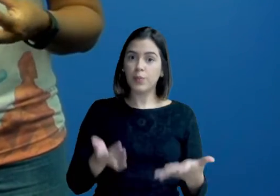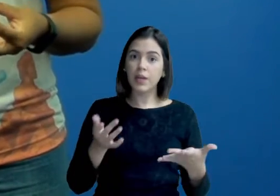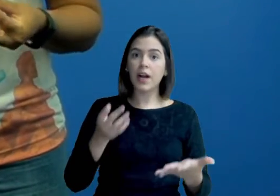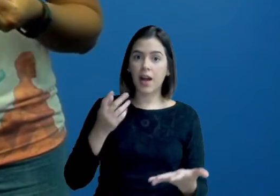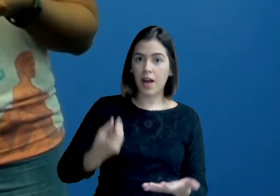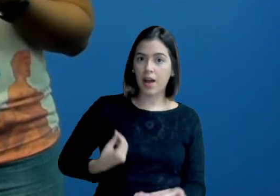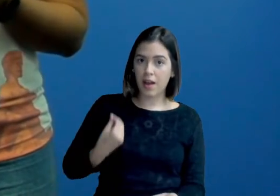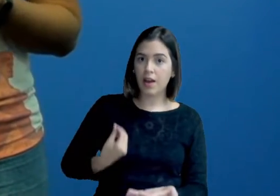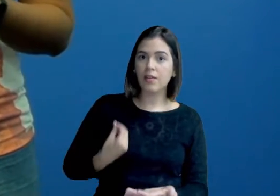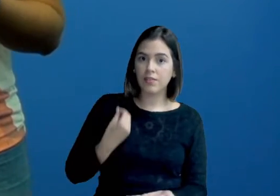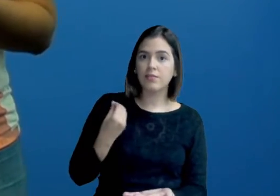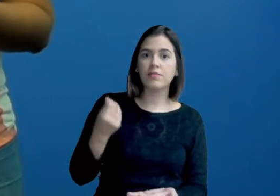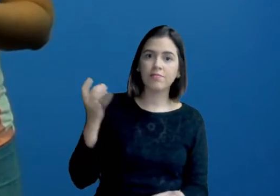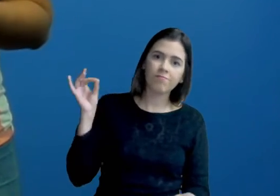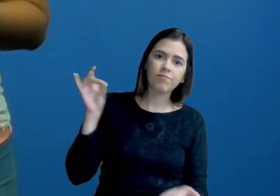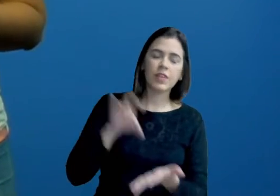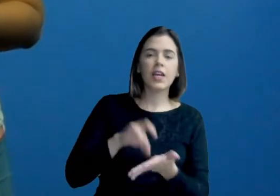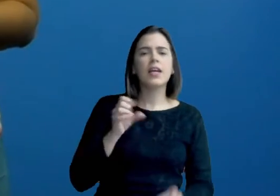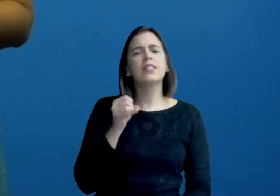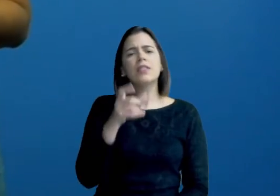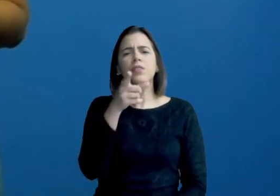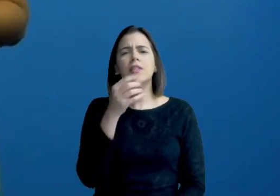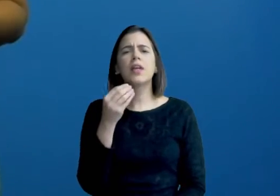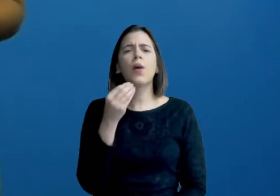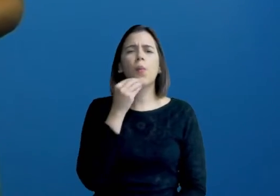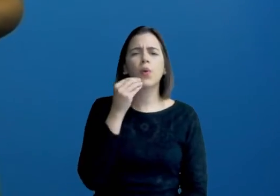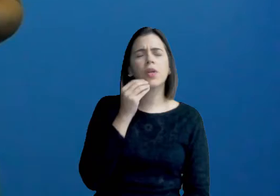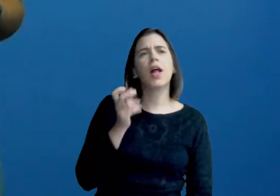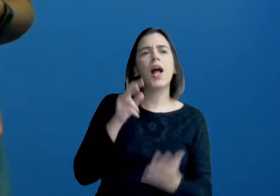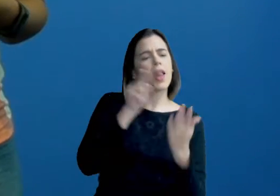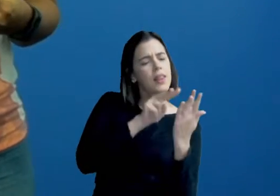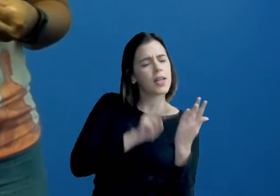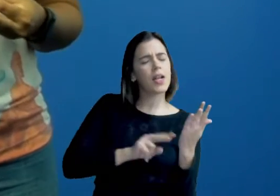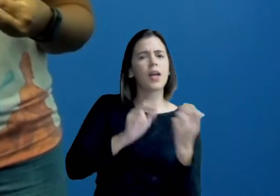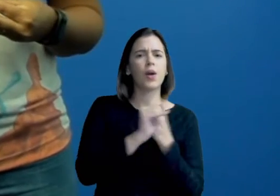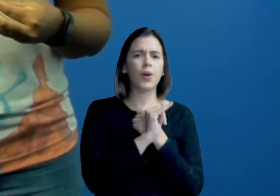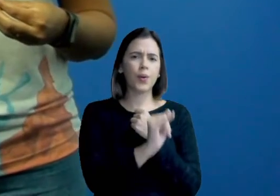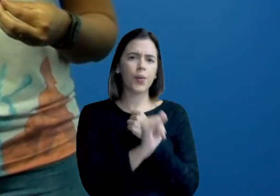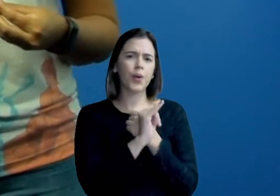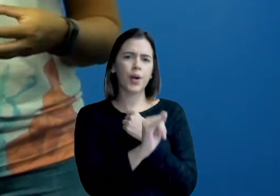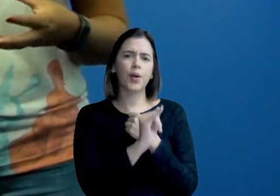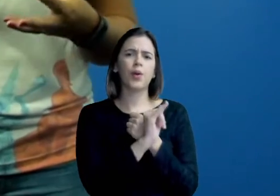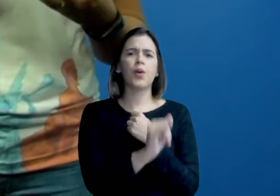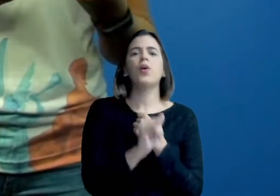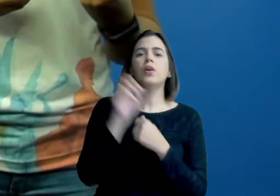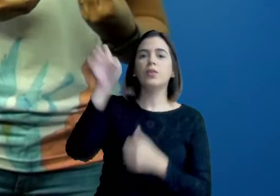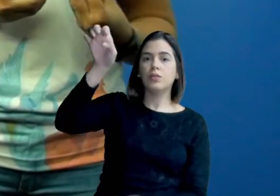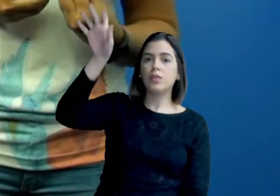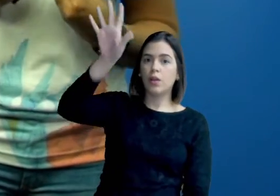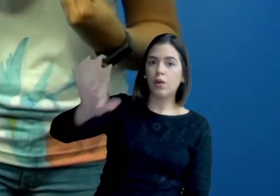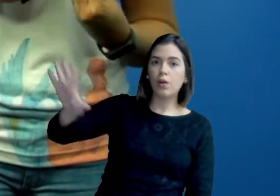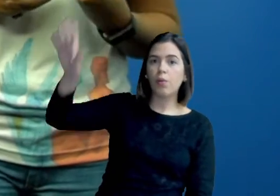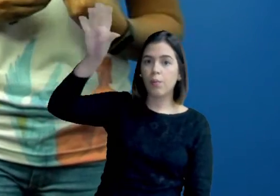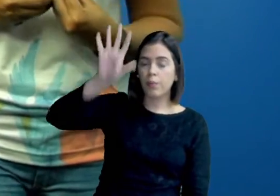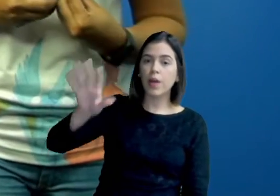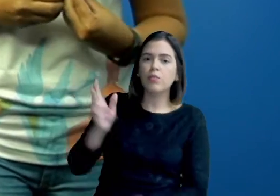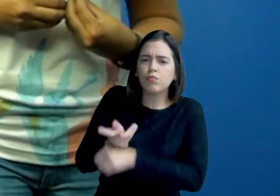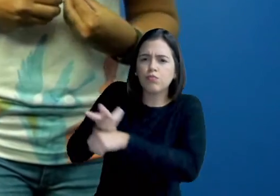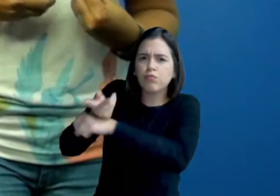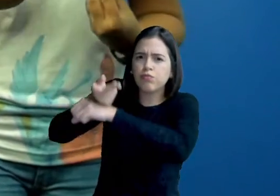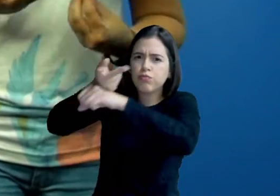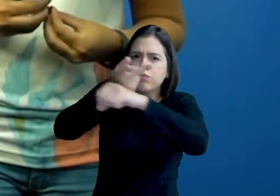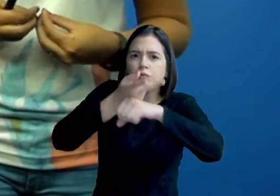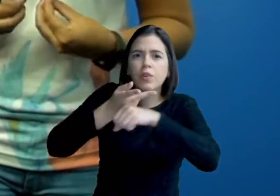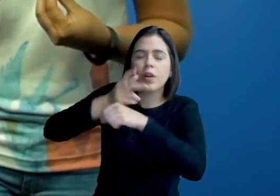realidade. Então, se você tem a oportunidade, por exemplo, de ler uma crônica dos europeus